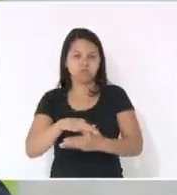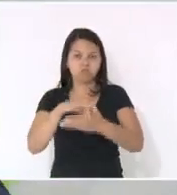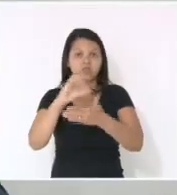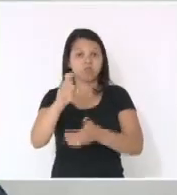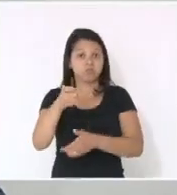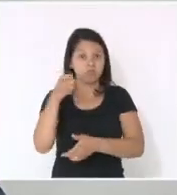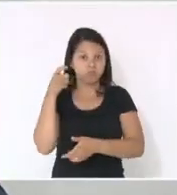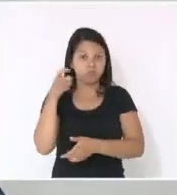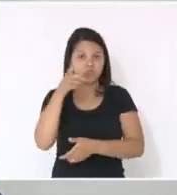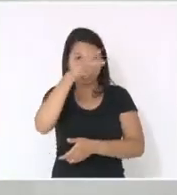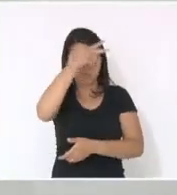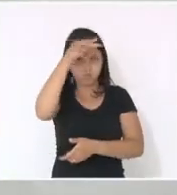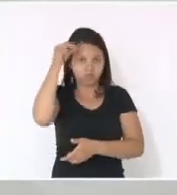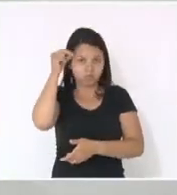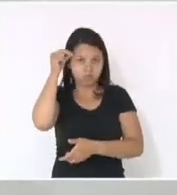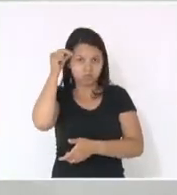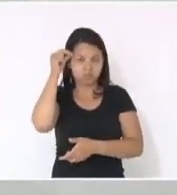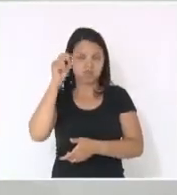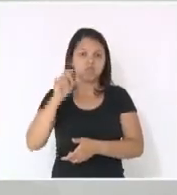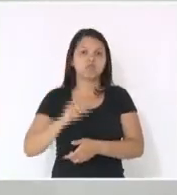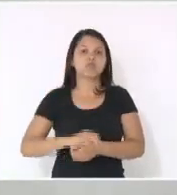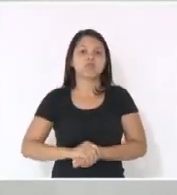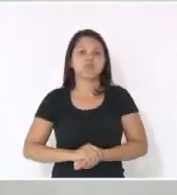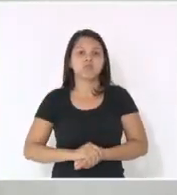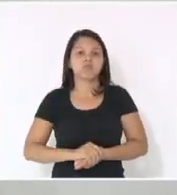também daquele município,